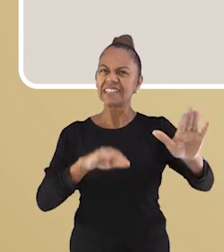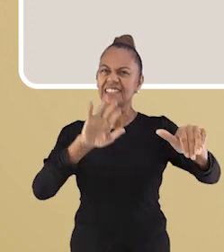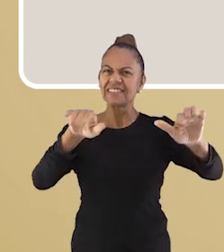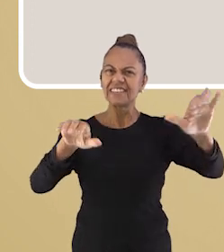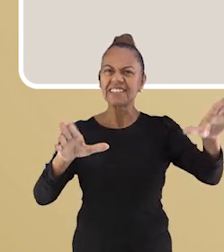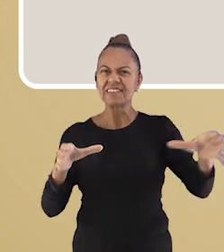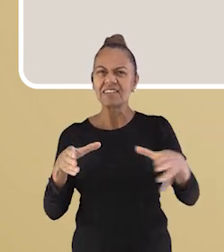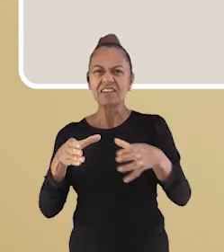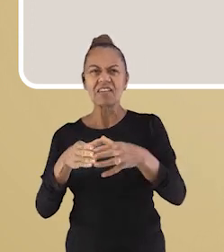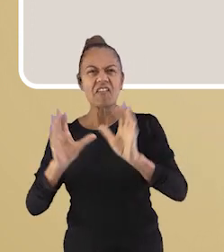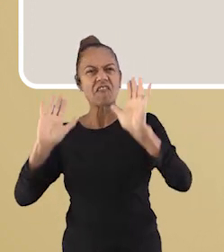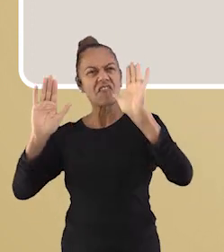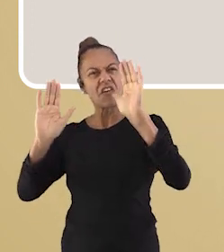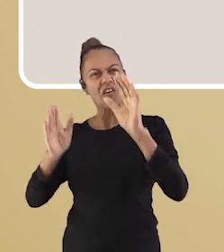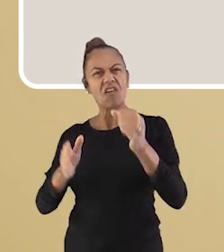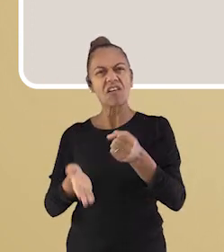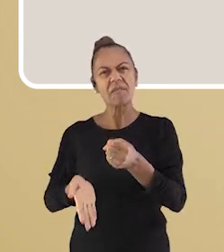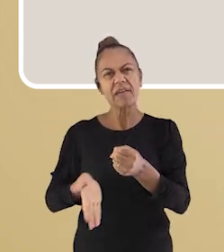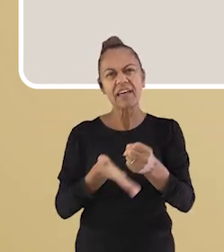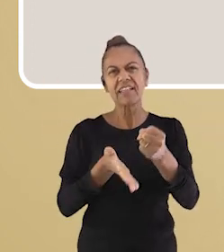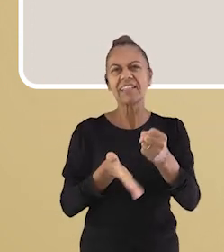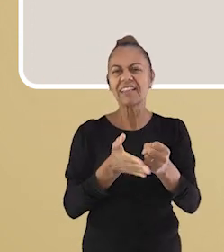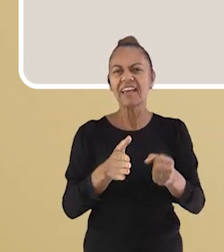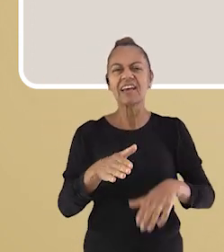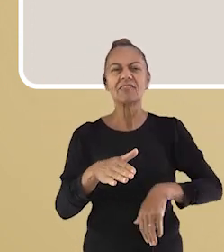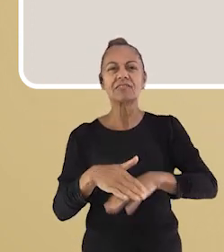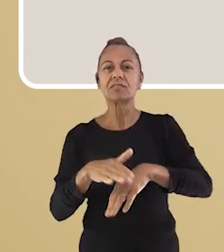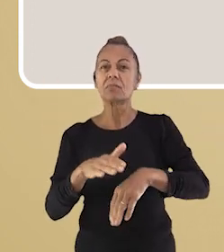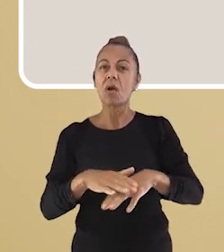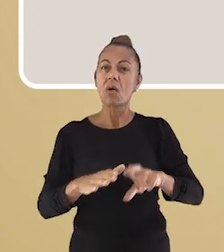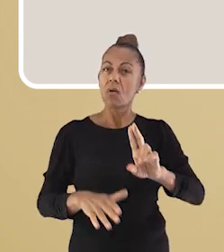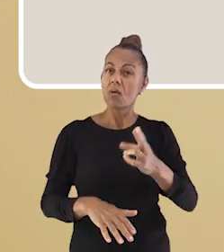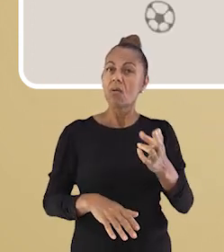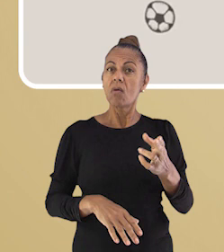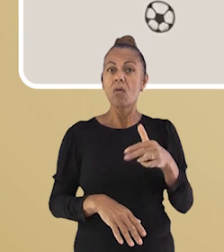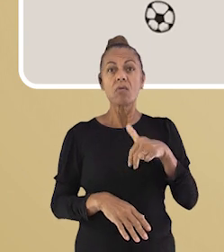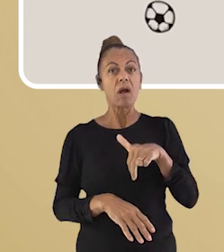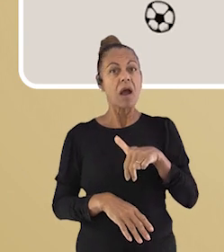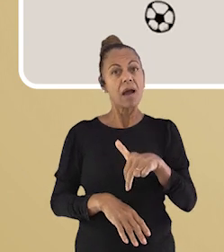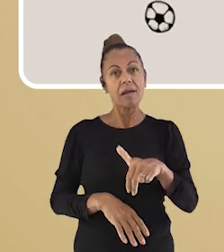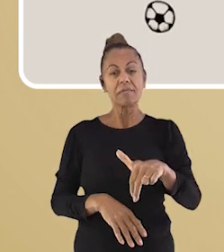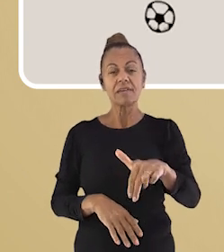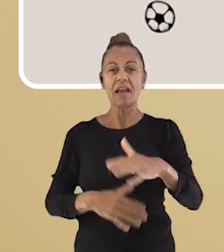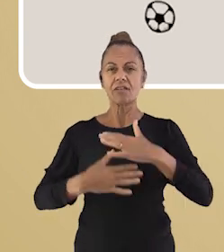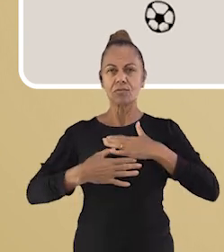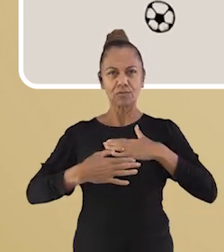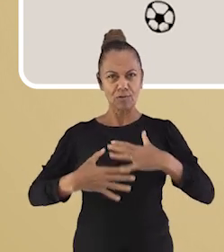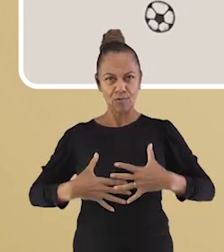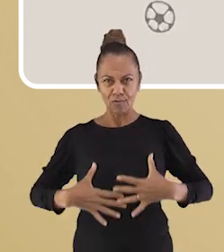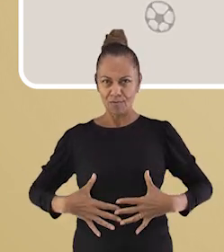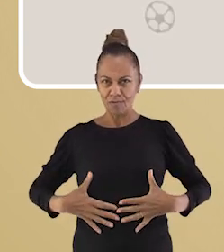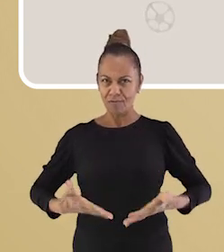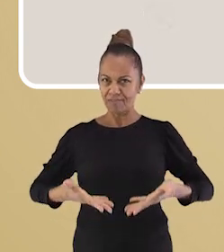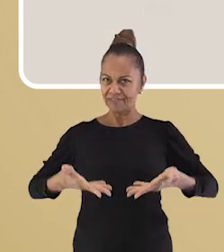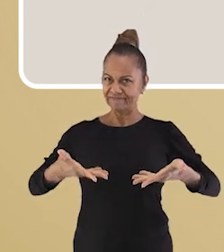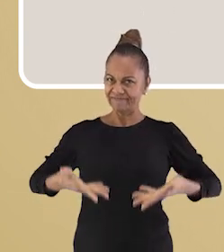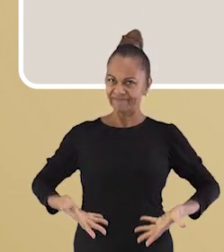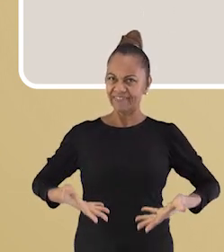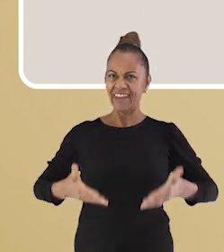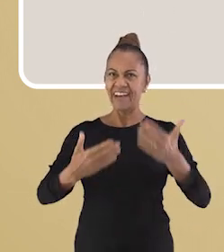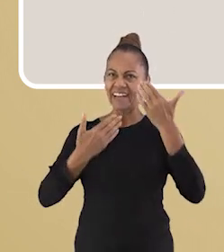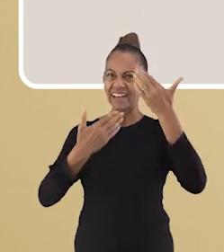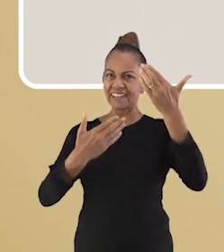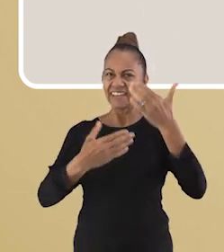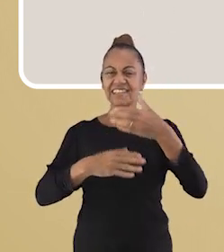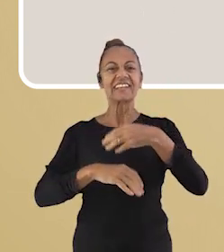não é mesmo? Comece já! Junte a sua turma para jogar vôlei, peteca, futebol ou até fazer uma caminhada.